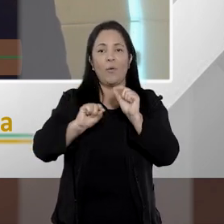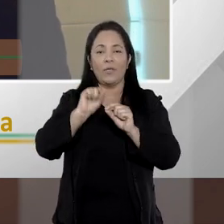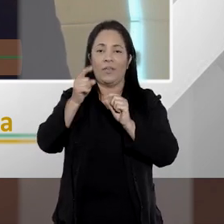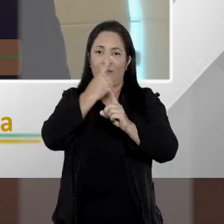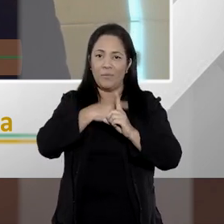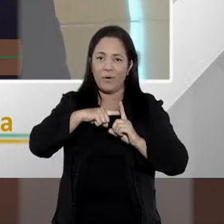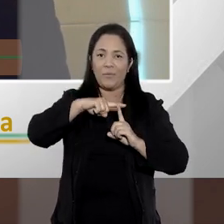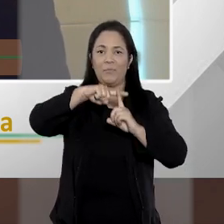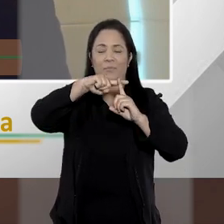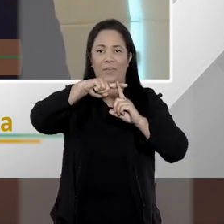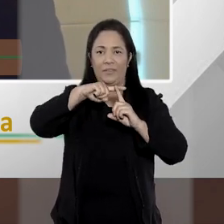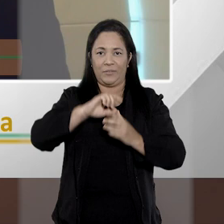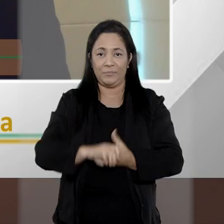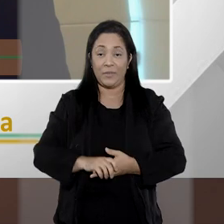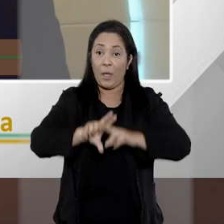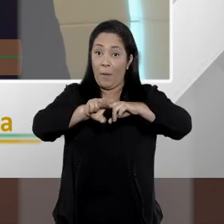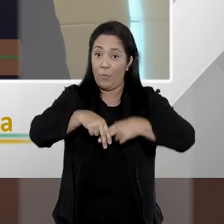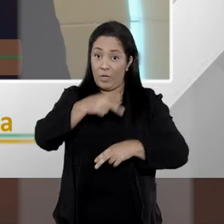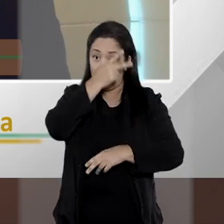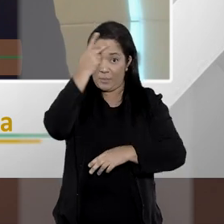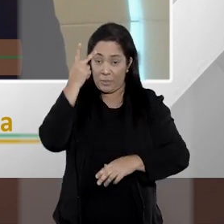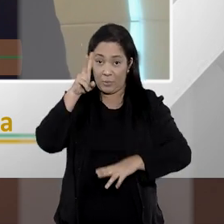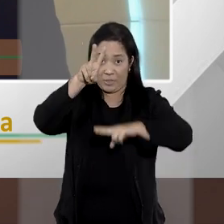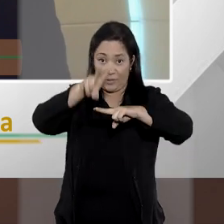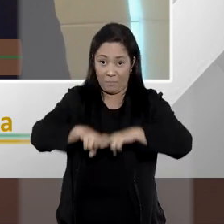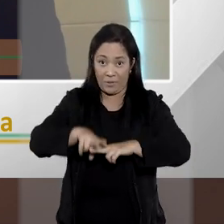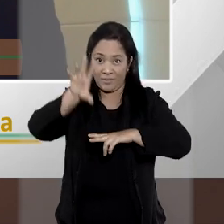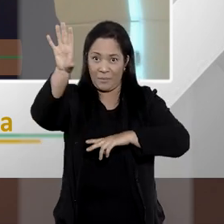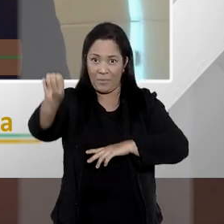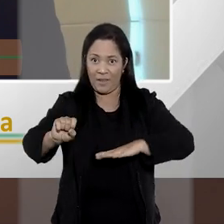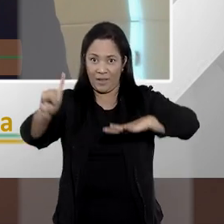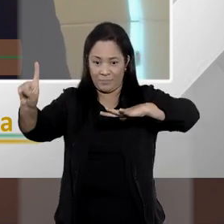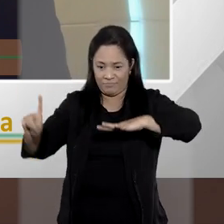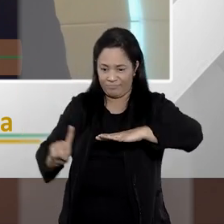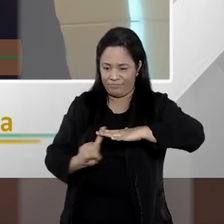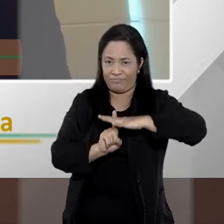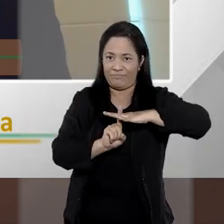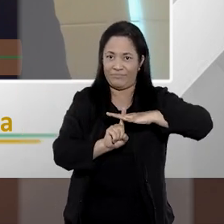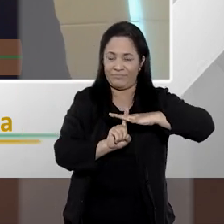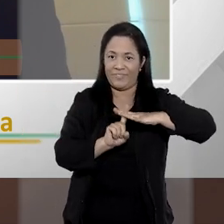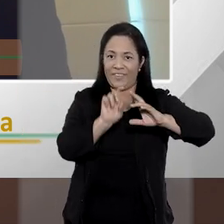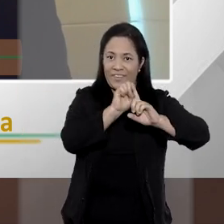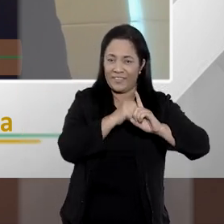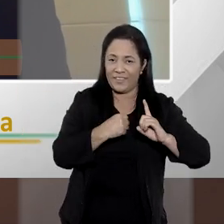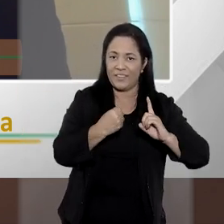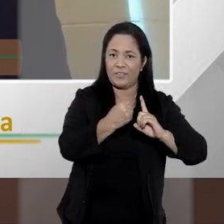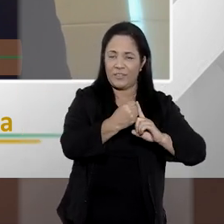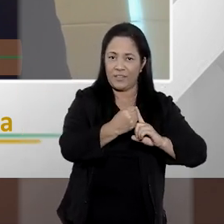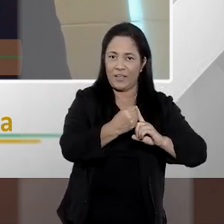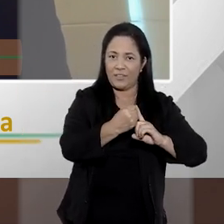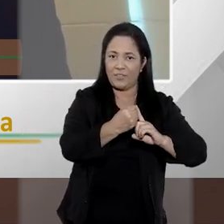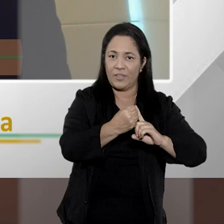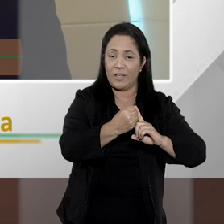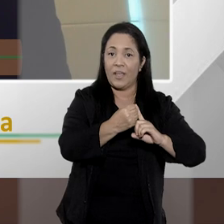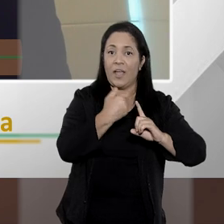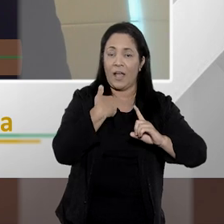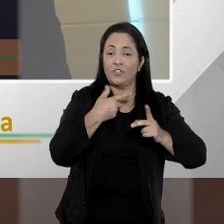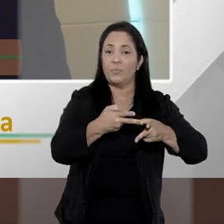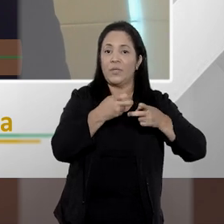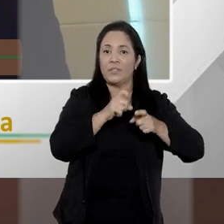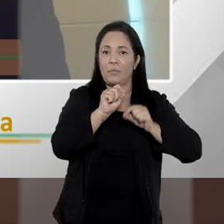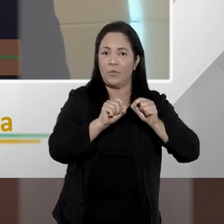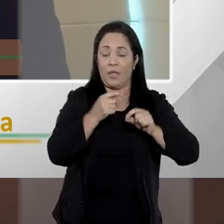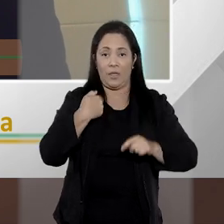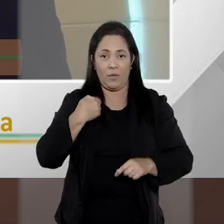pré-existentes. Então veja que a questão da ressocialização, e durante, né, as minhas viagens, não só aqui pelo Brasil, mas pelo mundo,